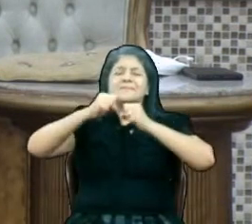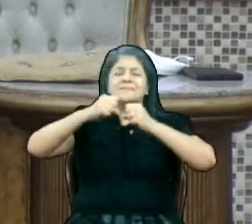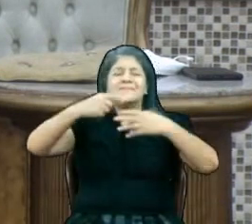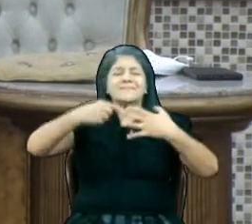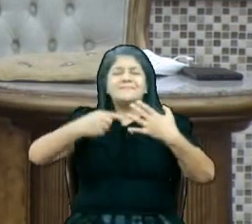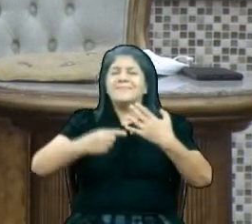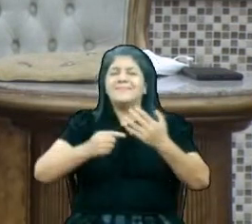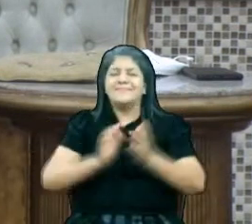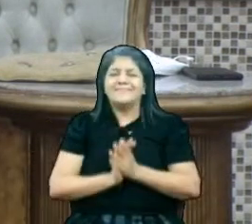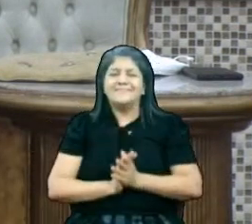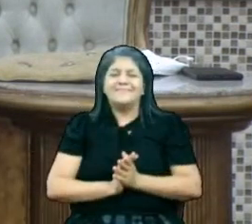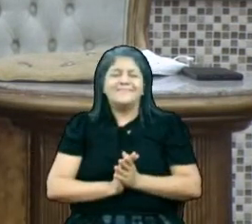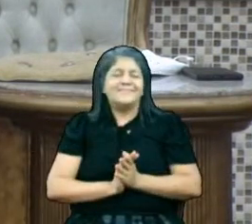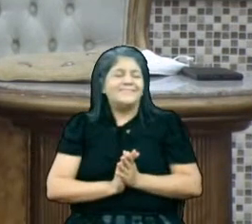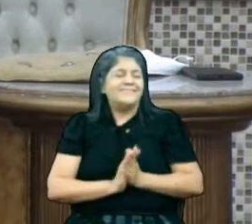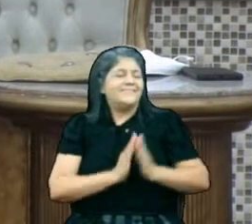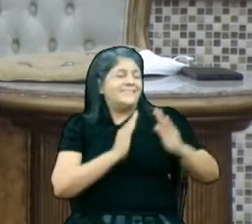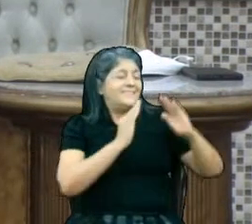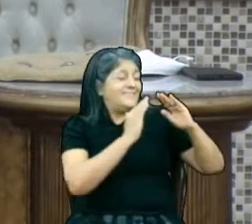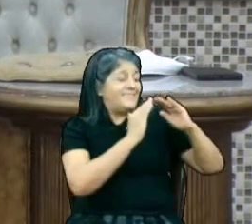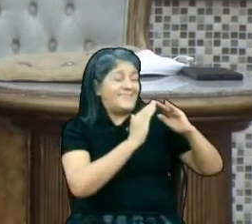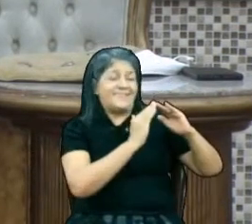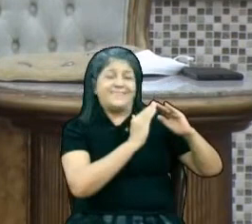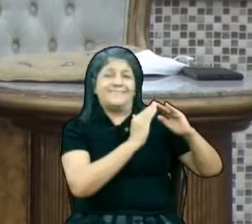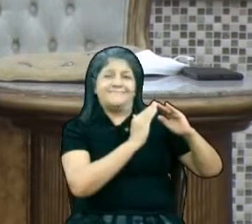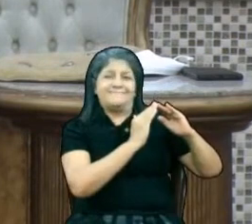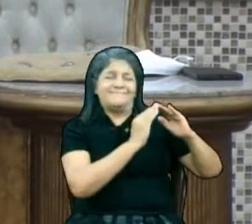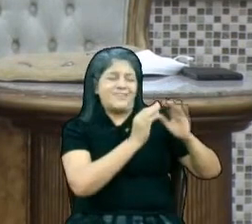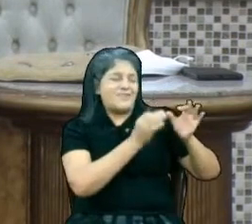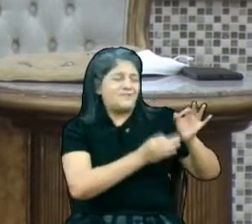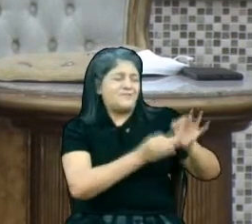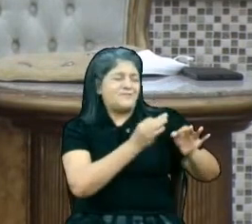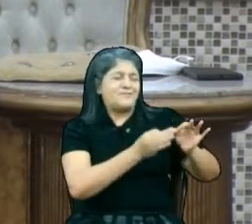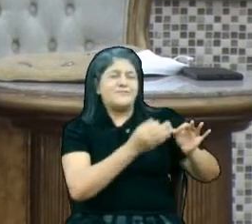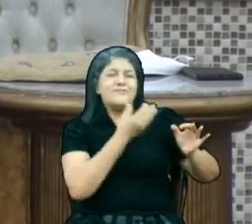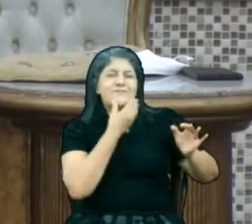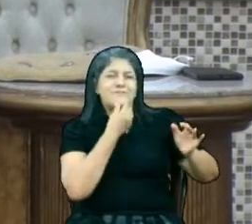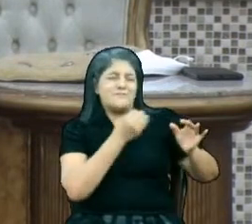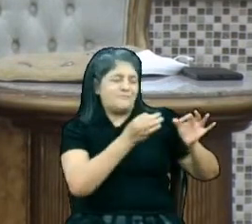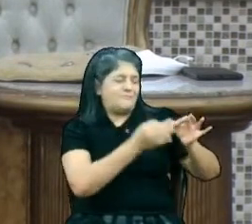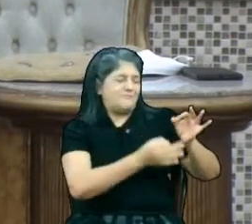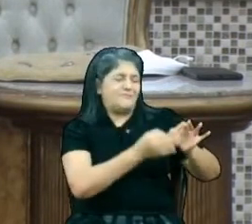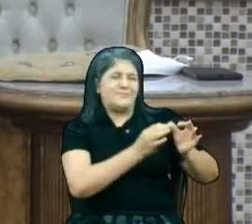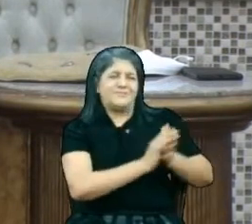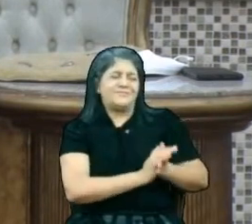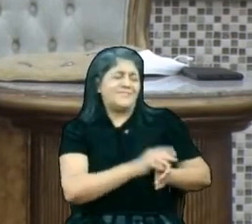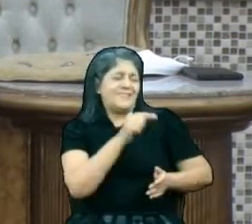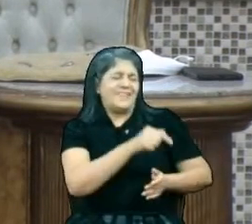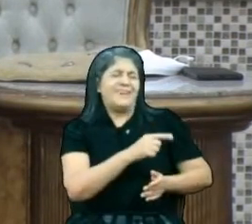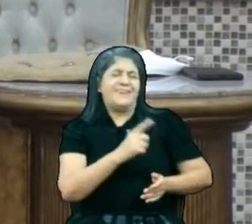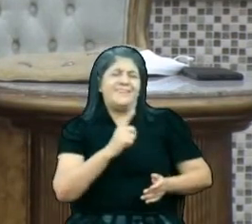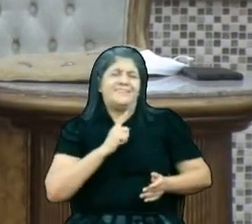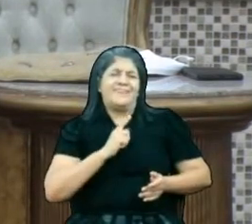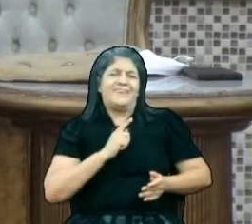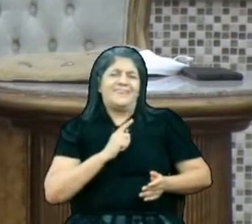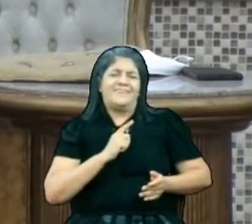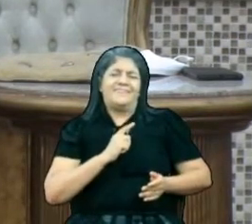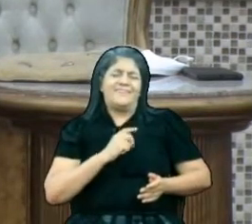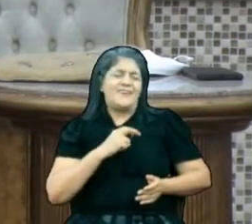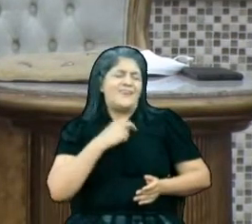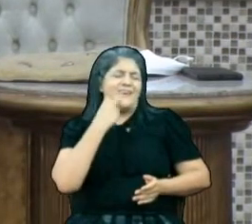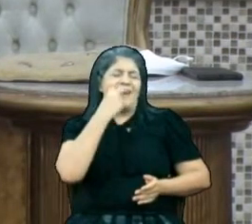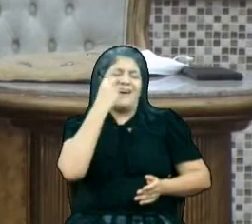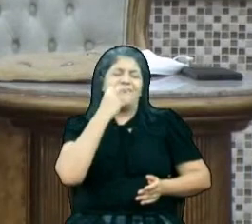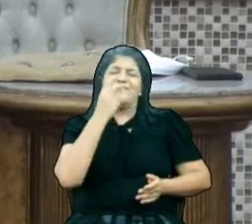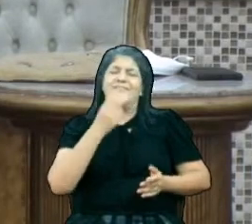tenda do justo a voz de júbilo e voz de alegria na tenda ou na casa do